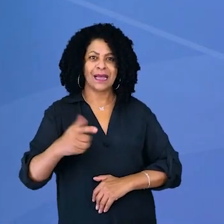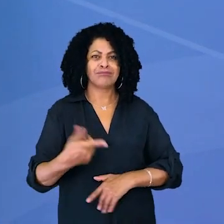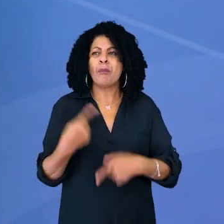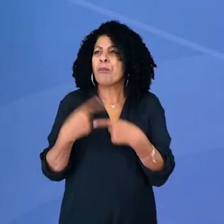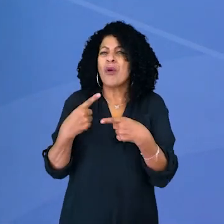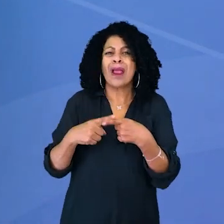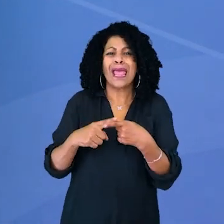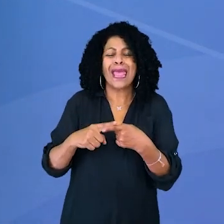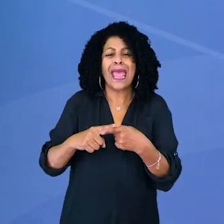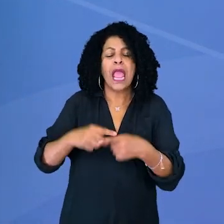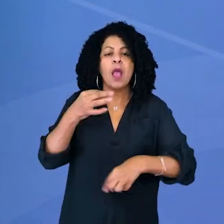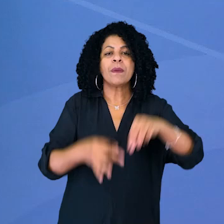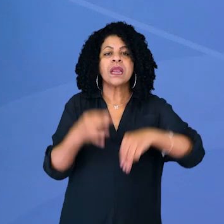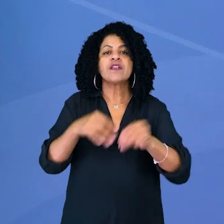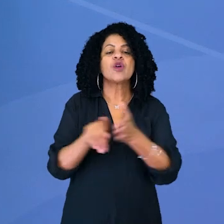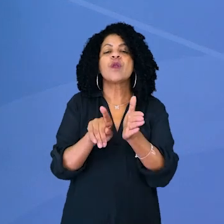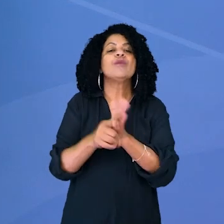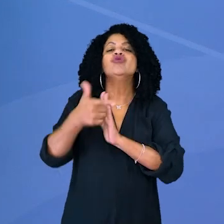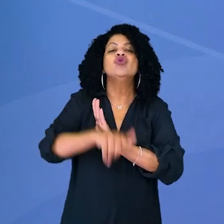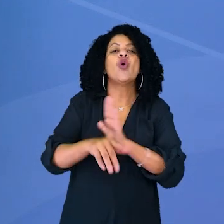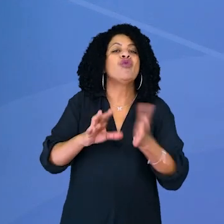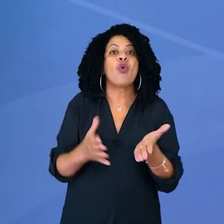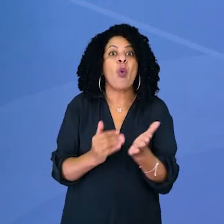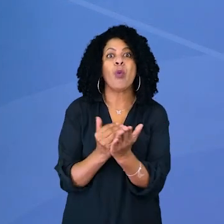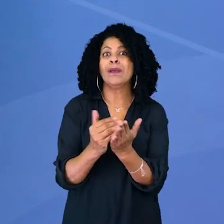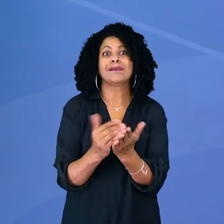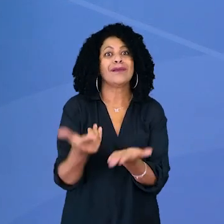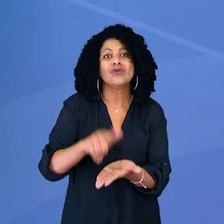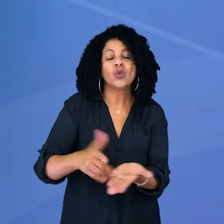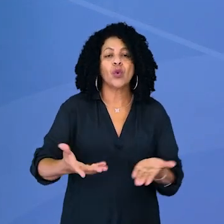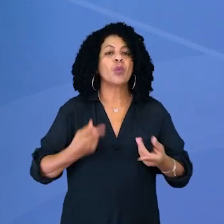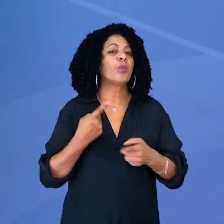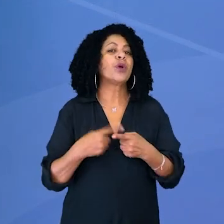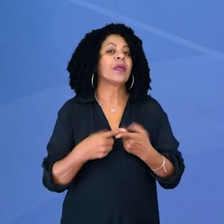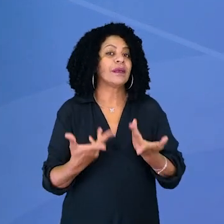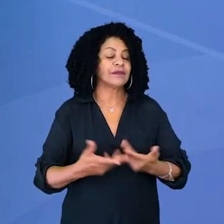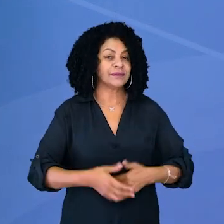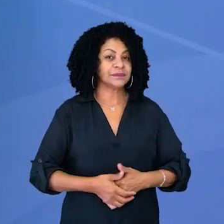ministras decidiram que o processo deve voltar a tramitar do zero.